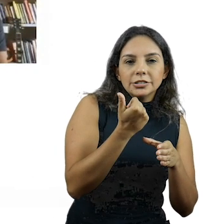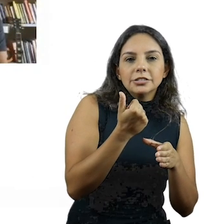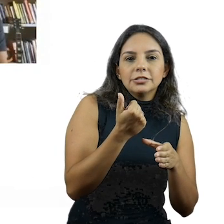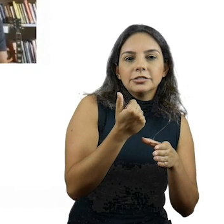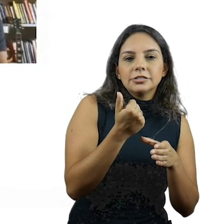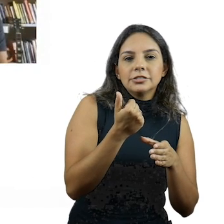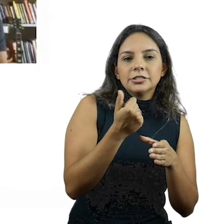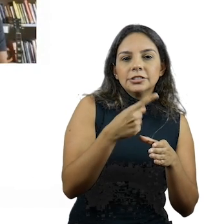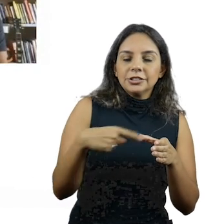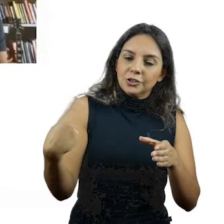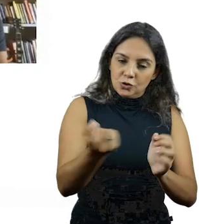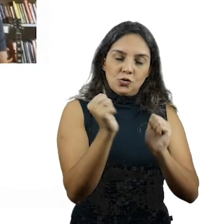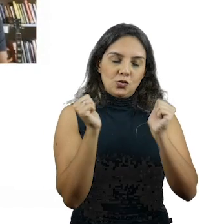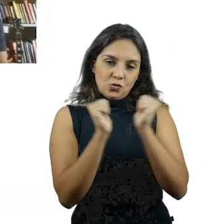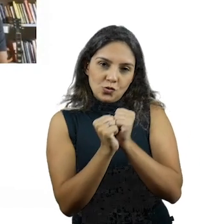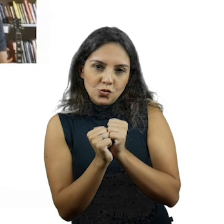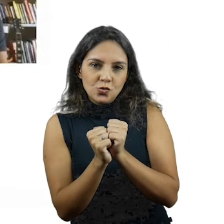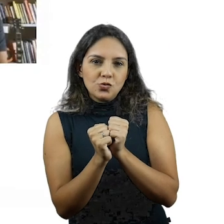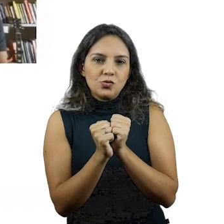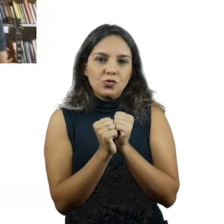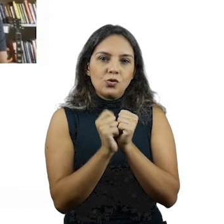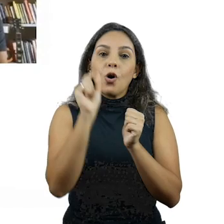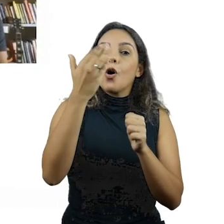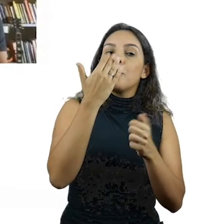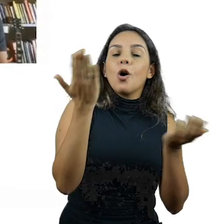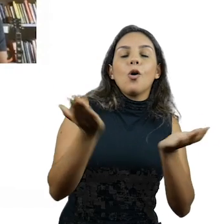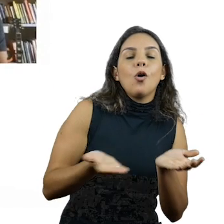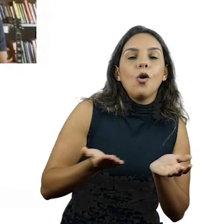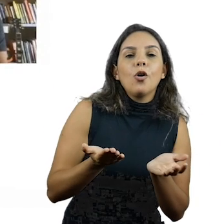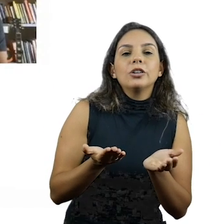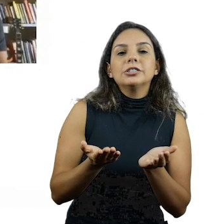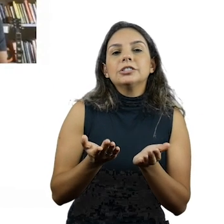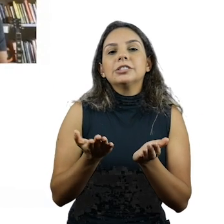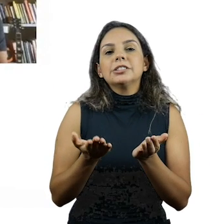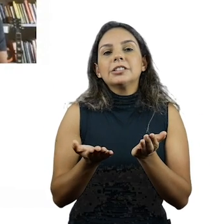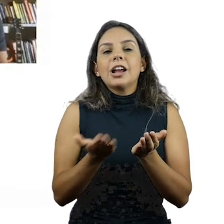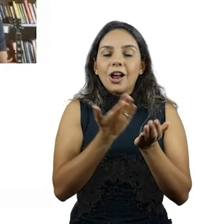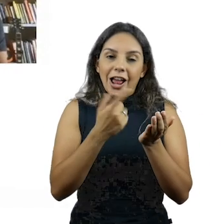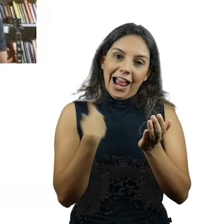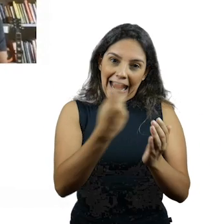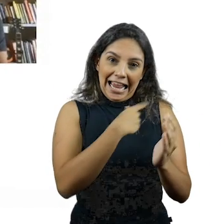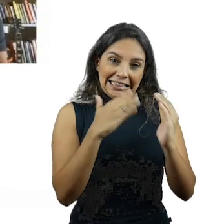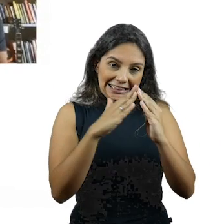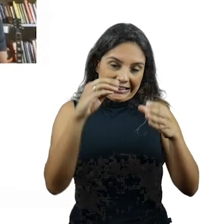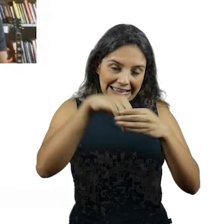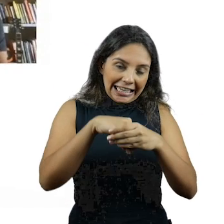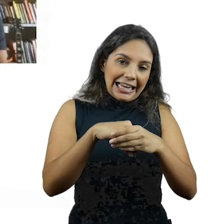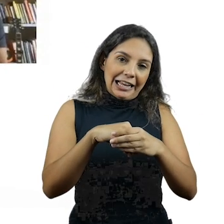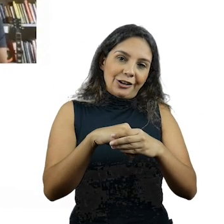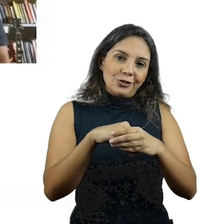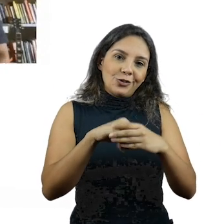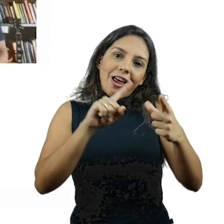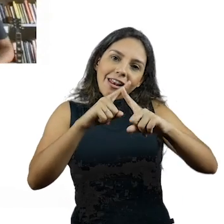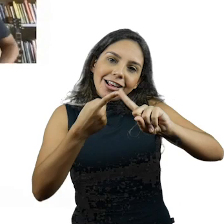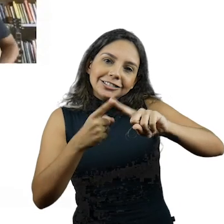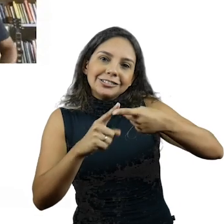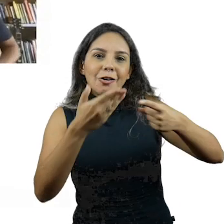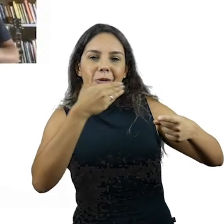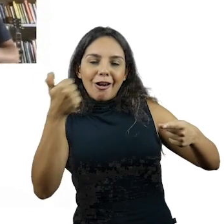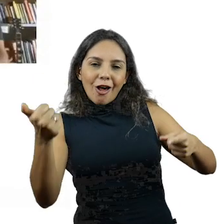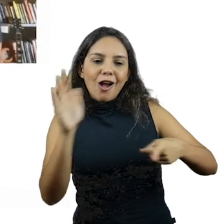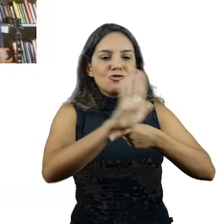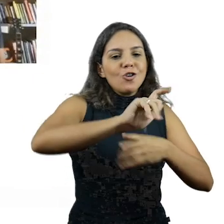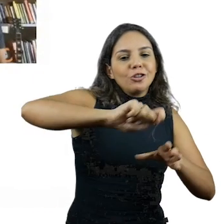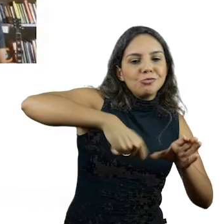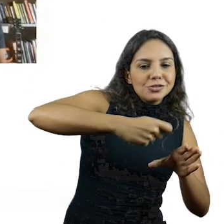um grande evento, né? Porque a gente fala, o que a gente vai comer hoje? Então vai escolher as coisas ali, um cozinha, o outro ajuda a